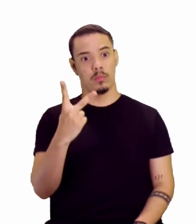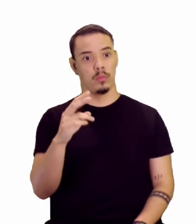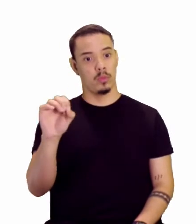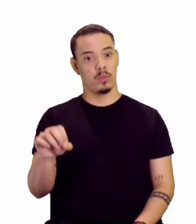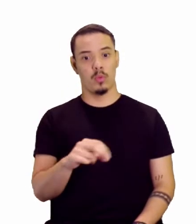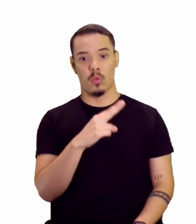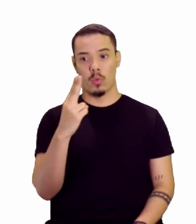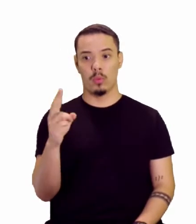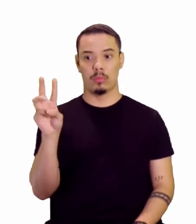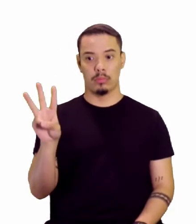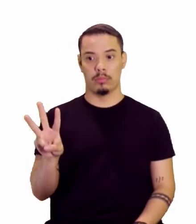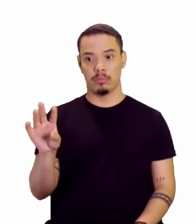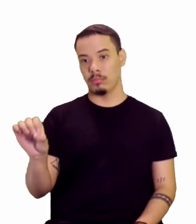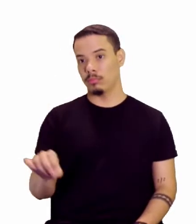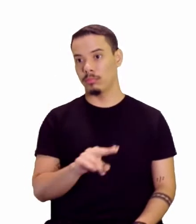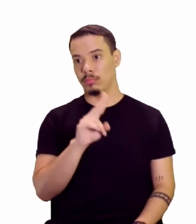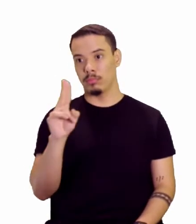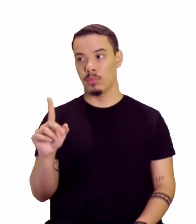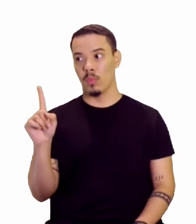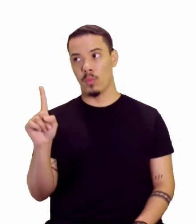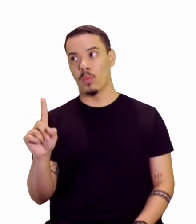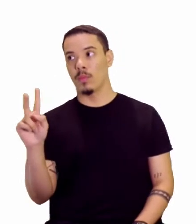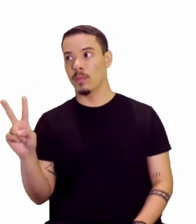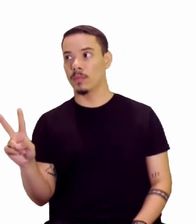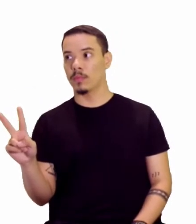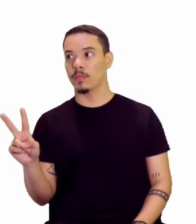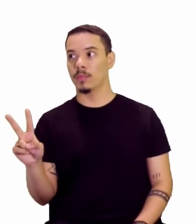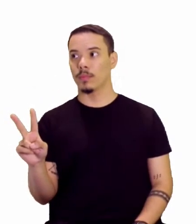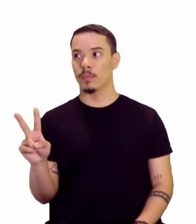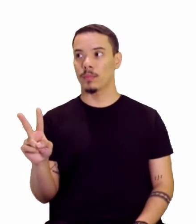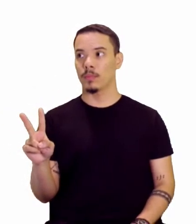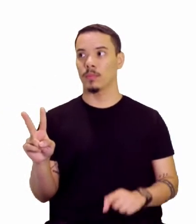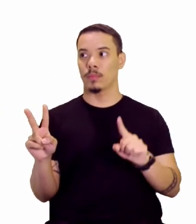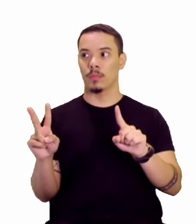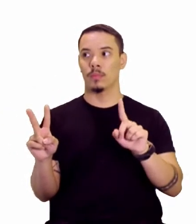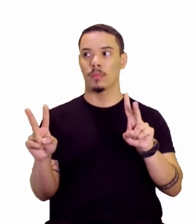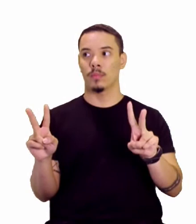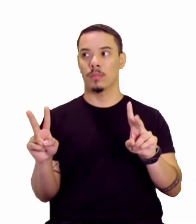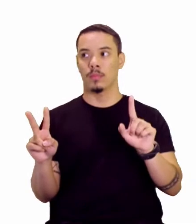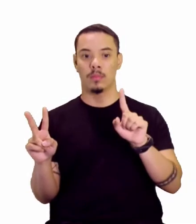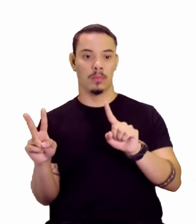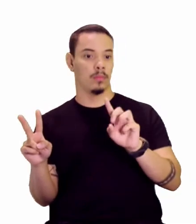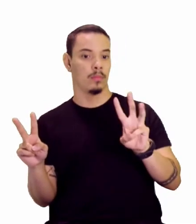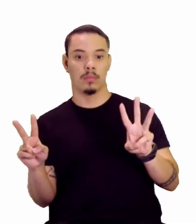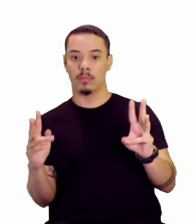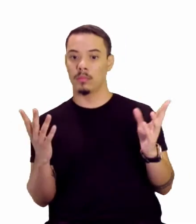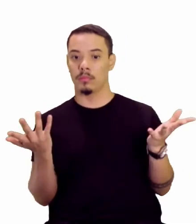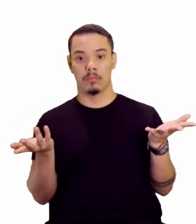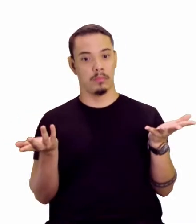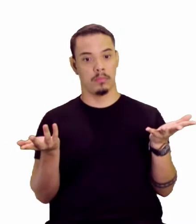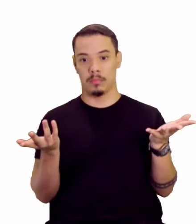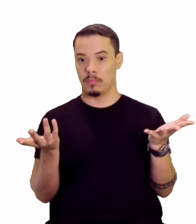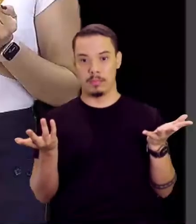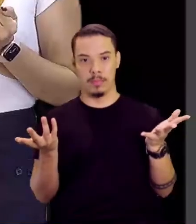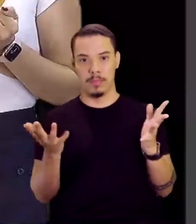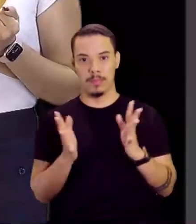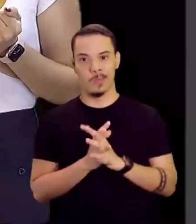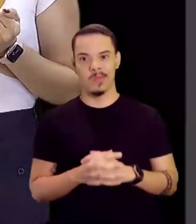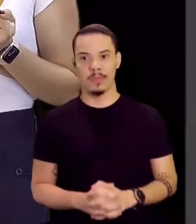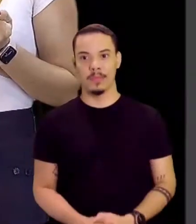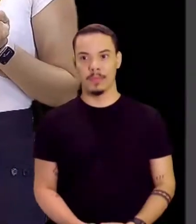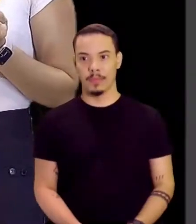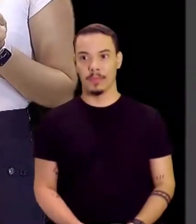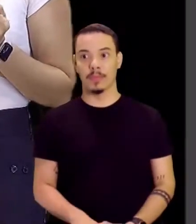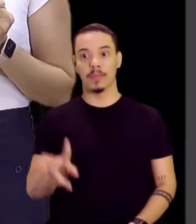Ou só uma, ou a 1 e a 2, ou a 1 e a 3, ou a 2 e a 3, e assim por diante, né? 1, 2 e